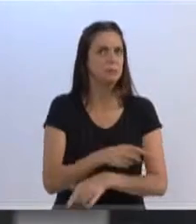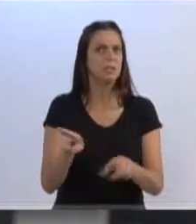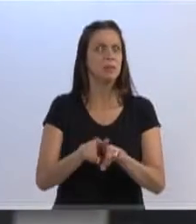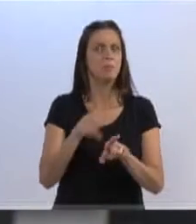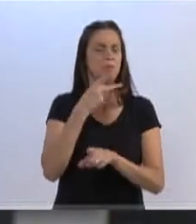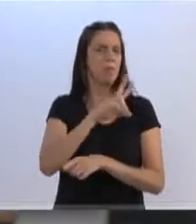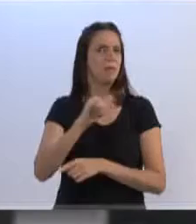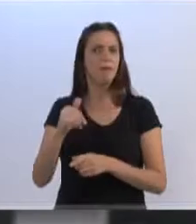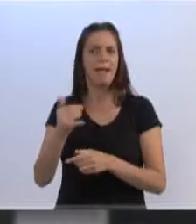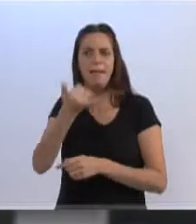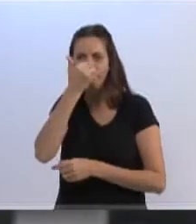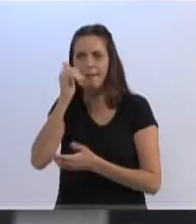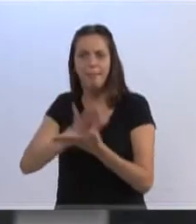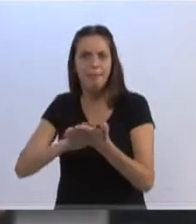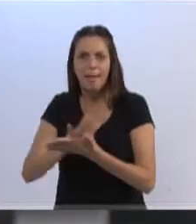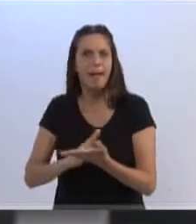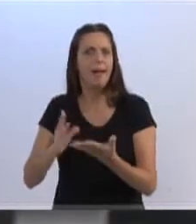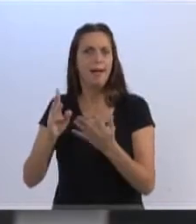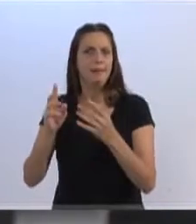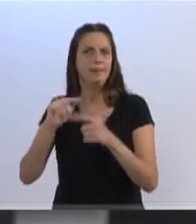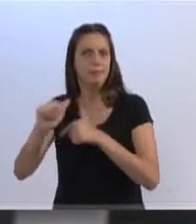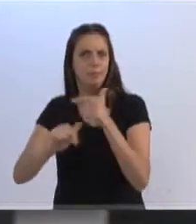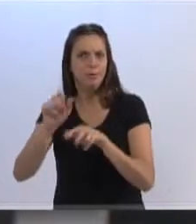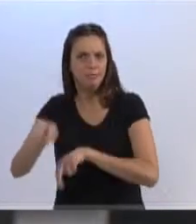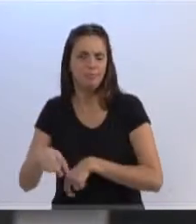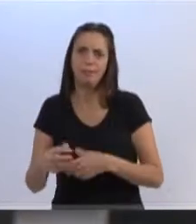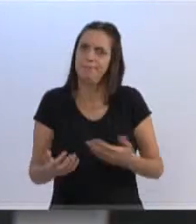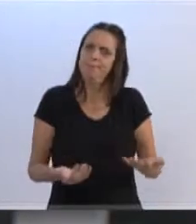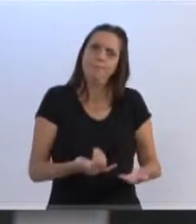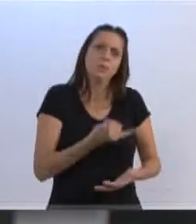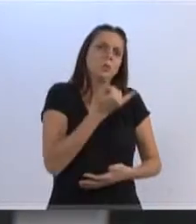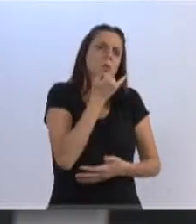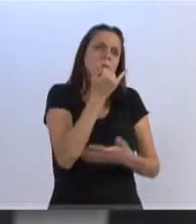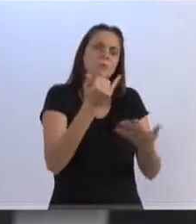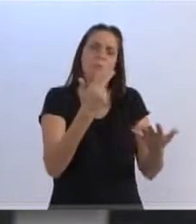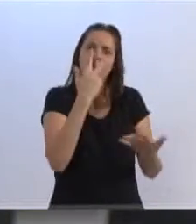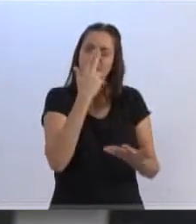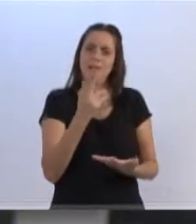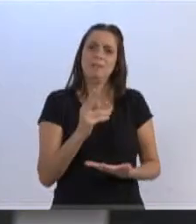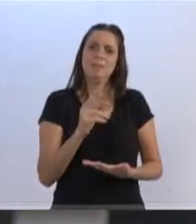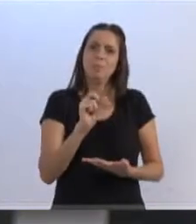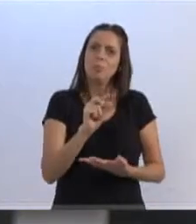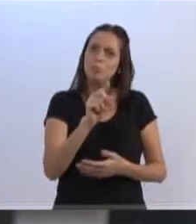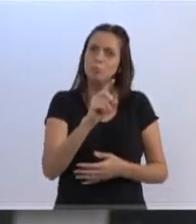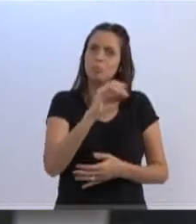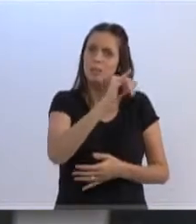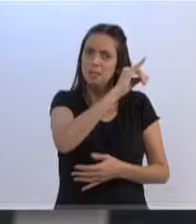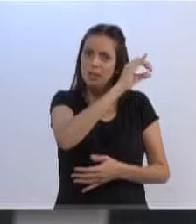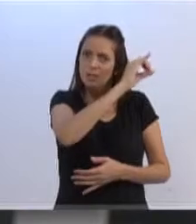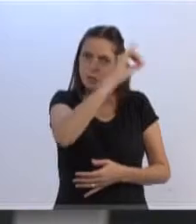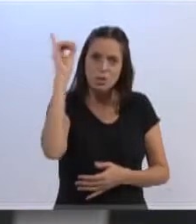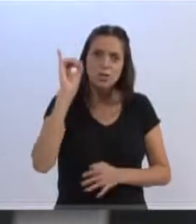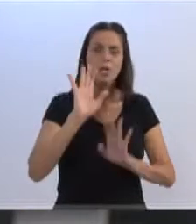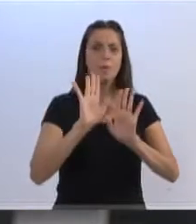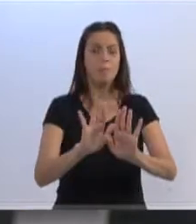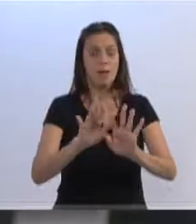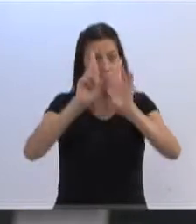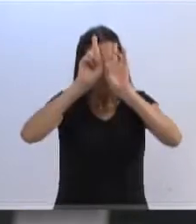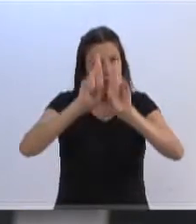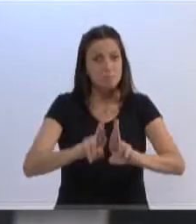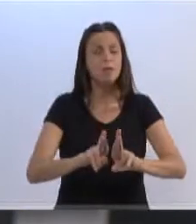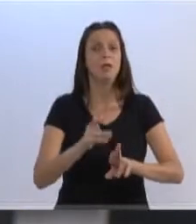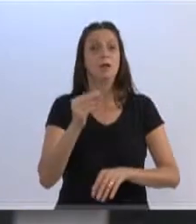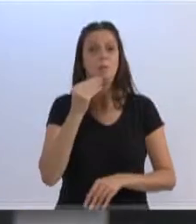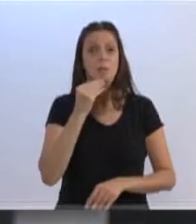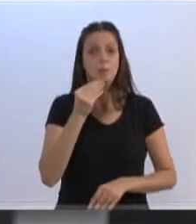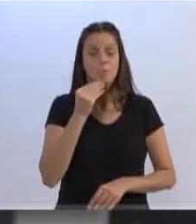trabalhadores do campo e da cidade, meu Deus, me parece um pouco de ingenuidade de Vossa Excelência, mas, repito, com todo respeito, aqui